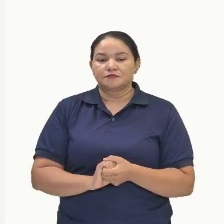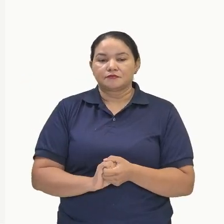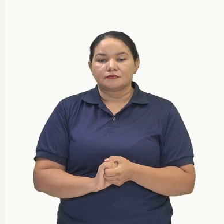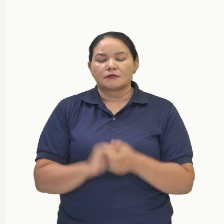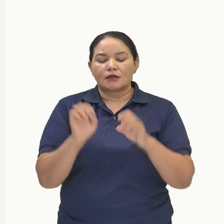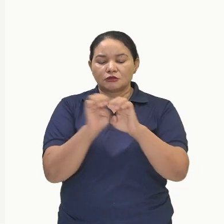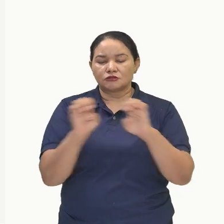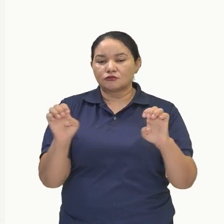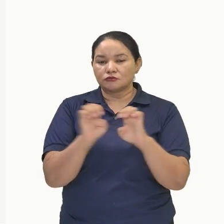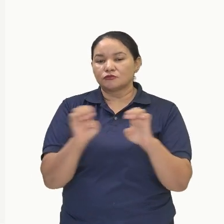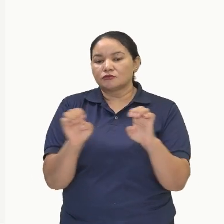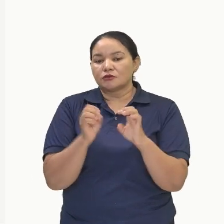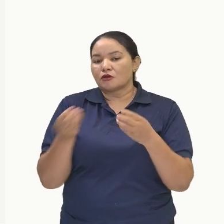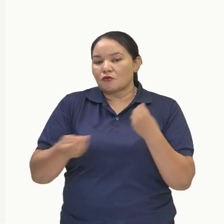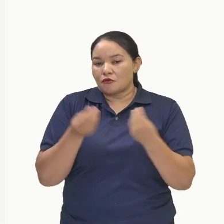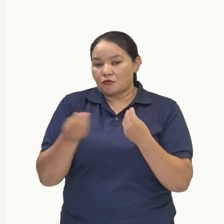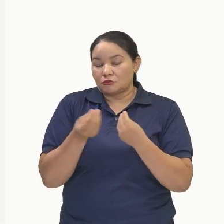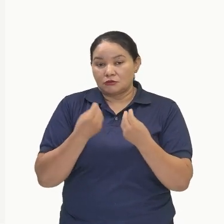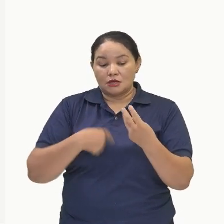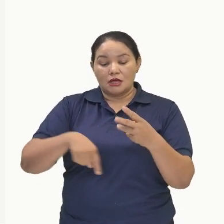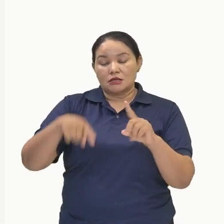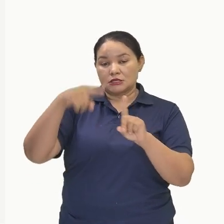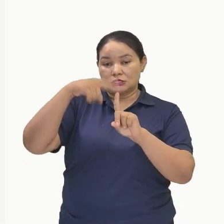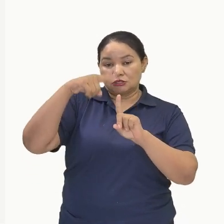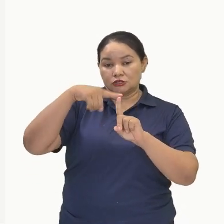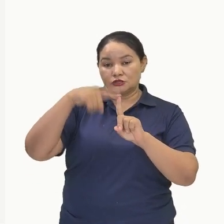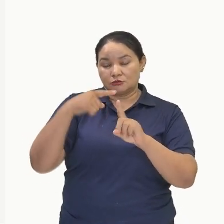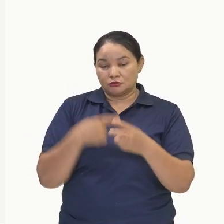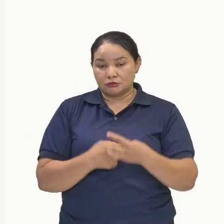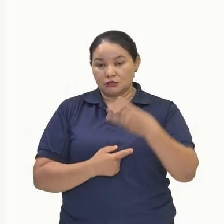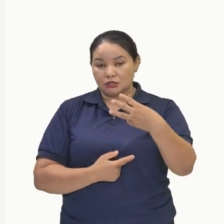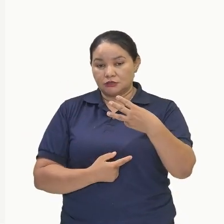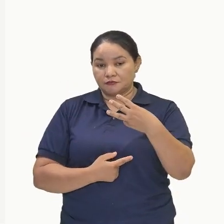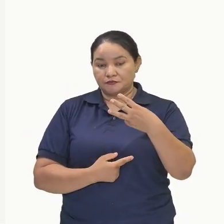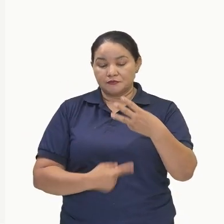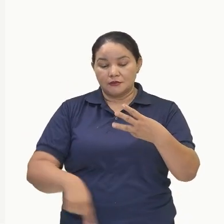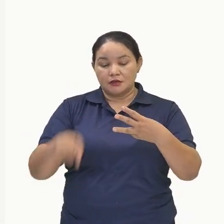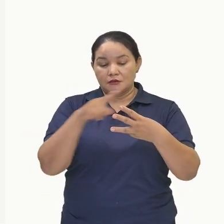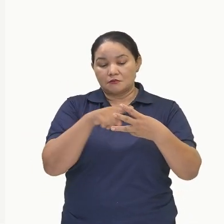tem 3 tipos de potência dos receptores. A gente vai ter a potência